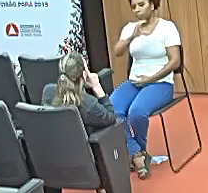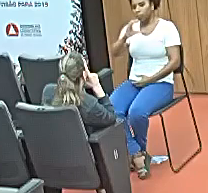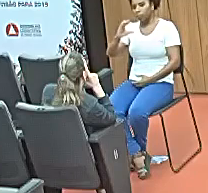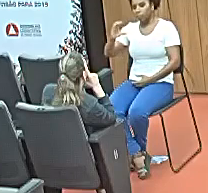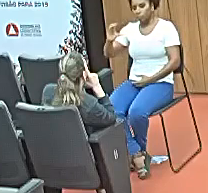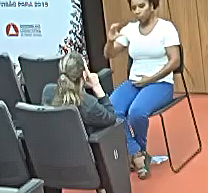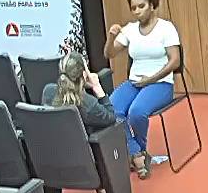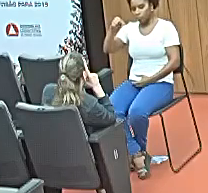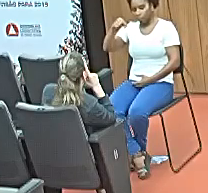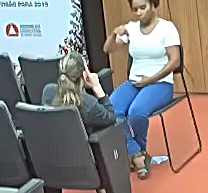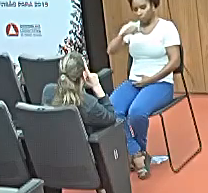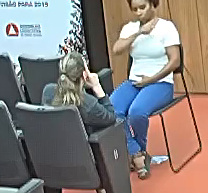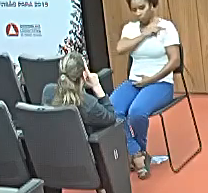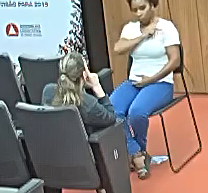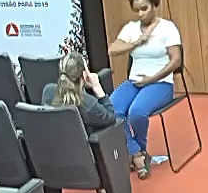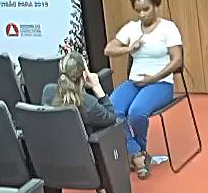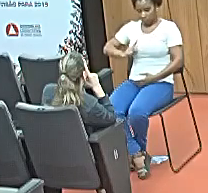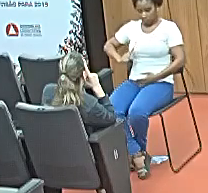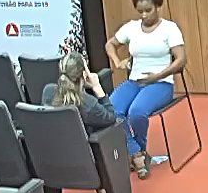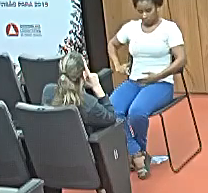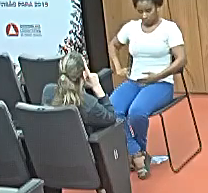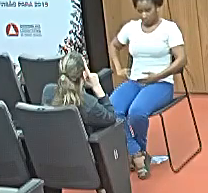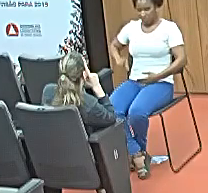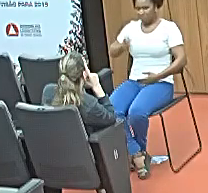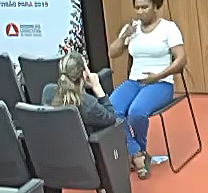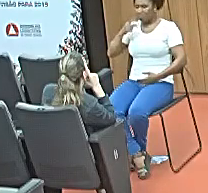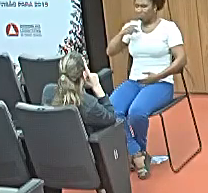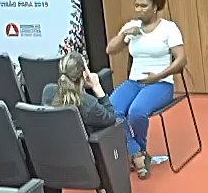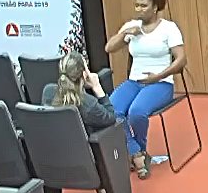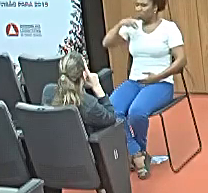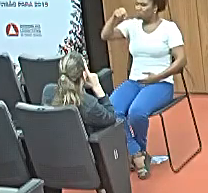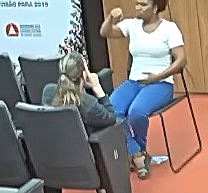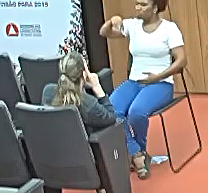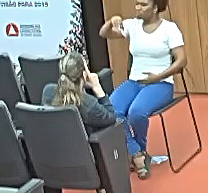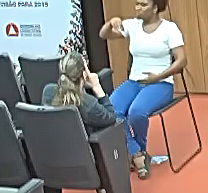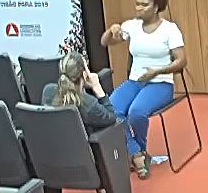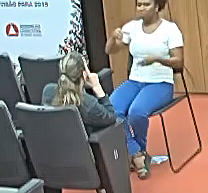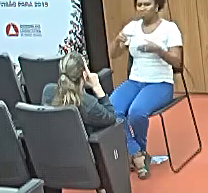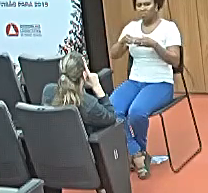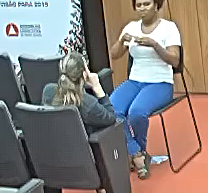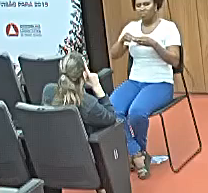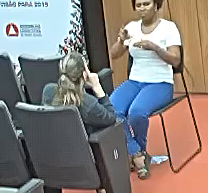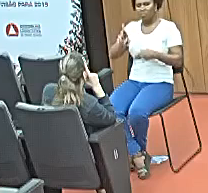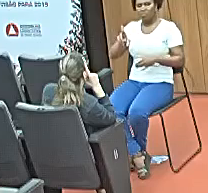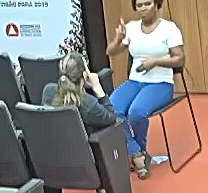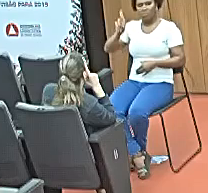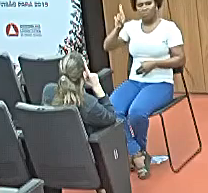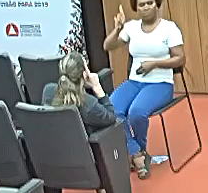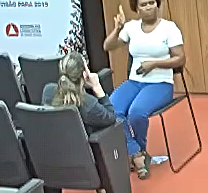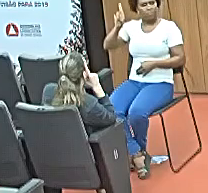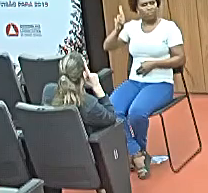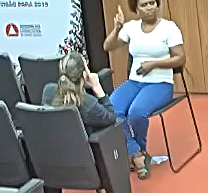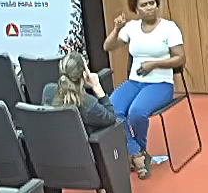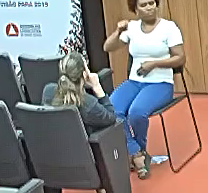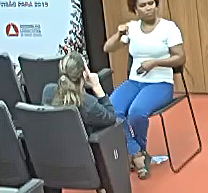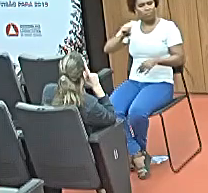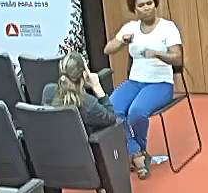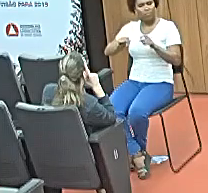e tem alguém representante da comissão de transição aqui ainda